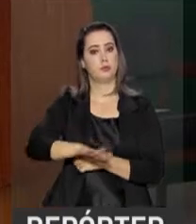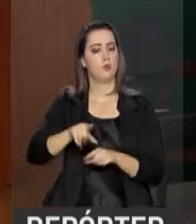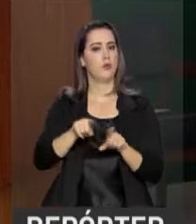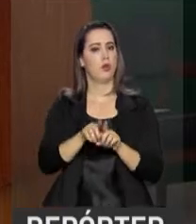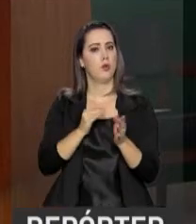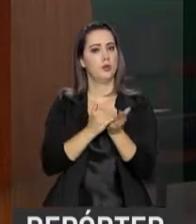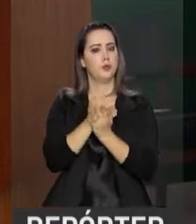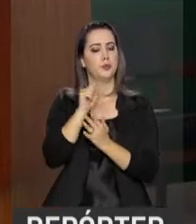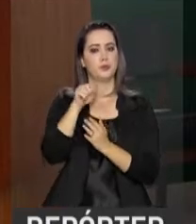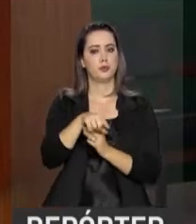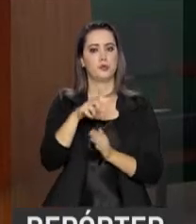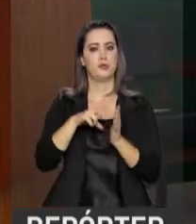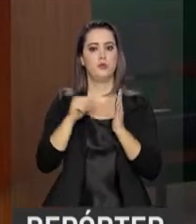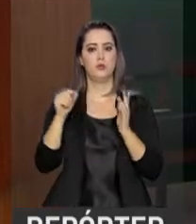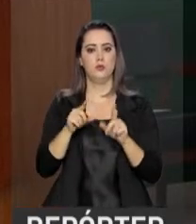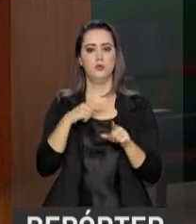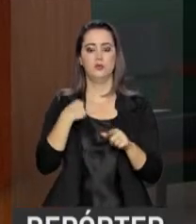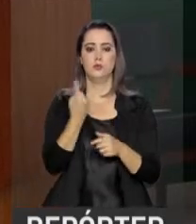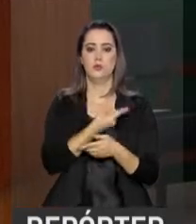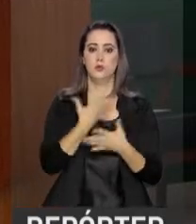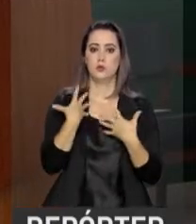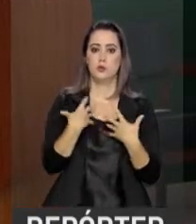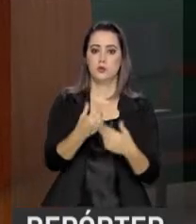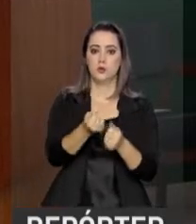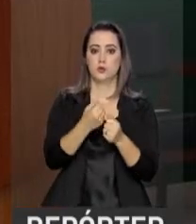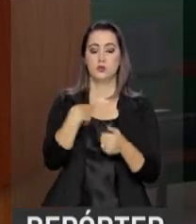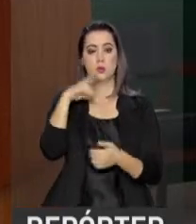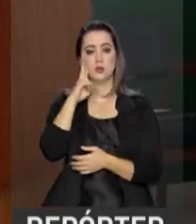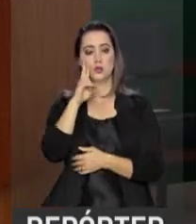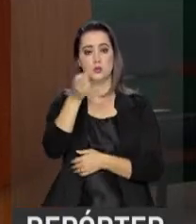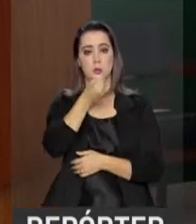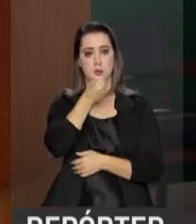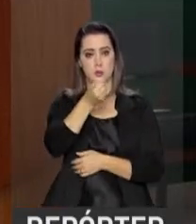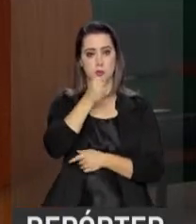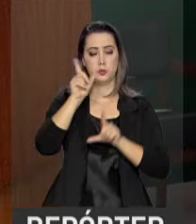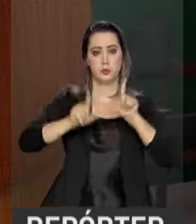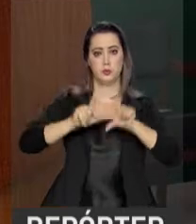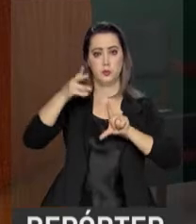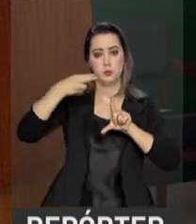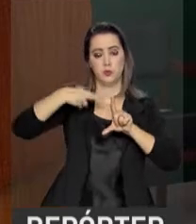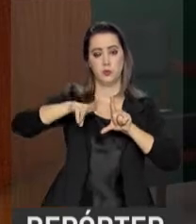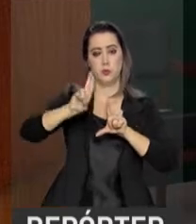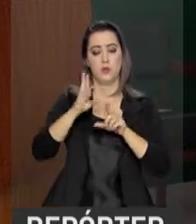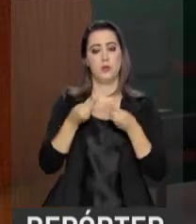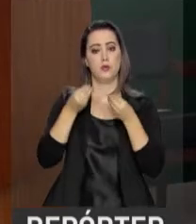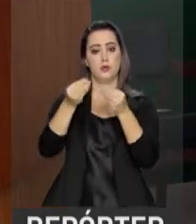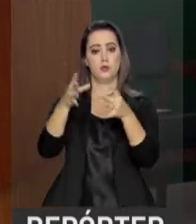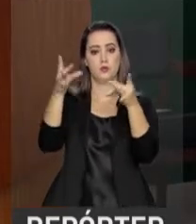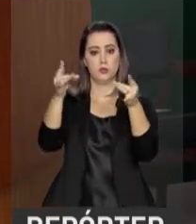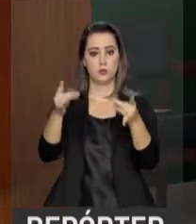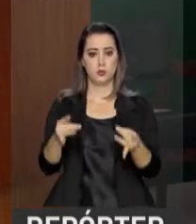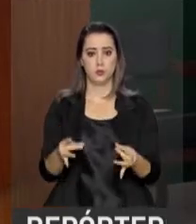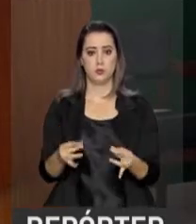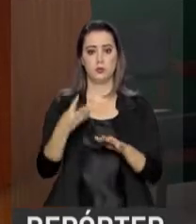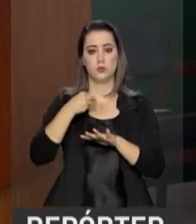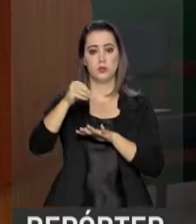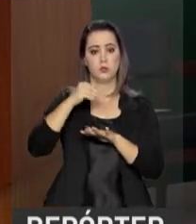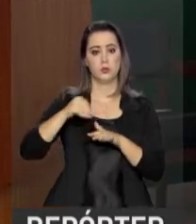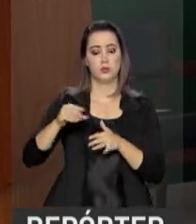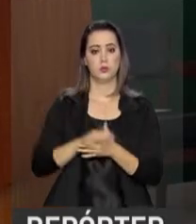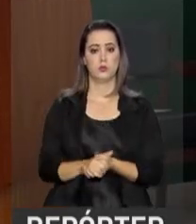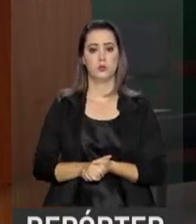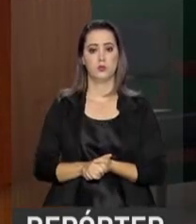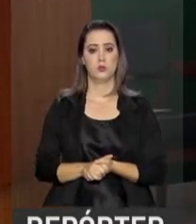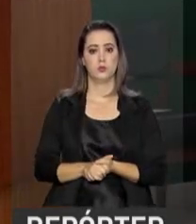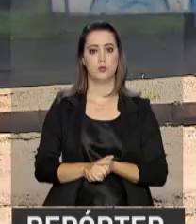começa daqui a pouco. Enquanto isso, vamos conferir a reportagem da TV NBR, que traz mais detalhes sobre o assunto.